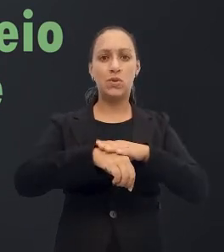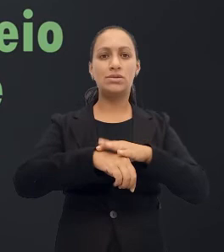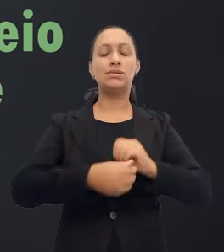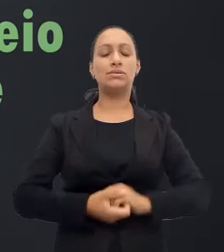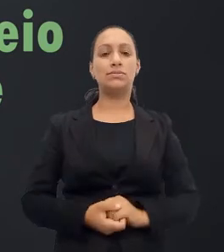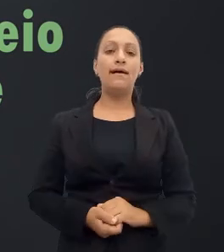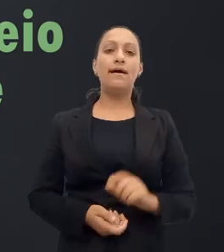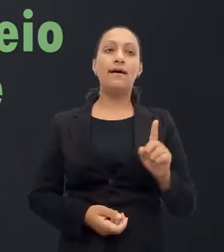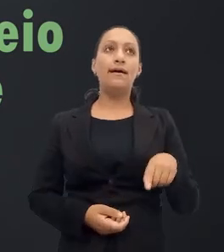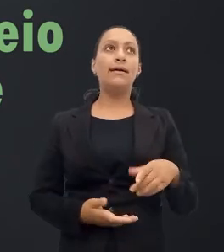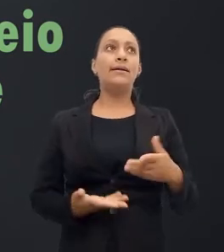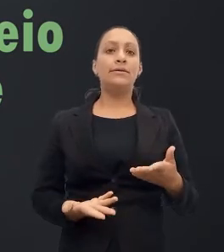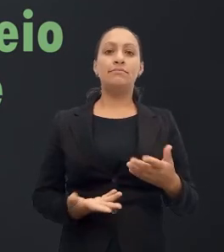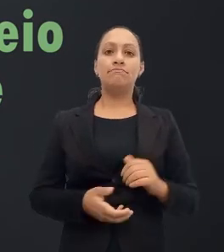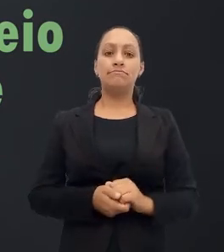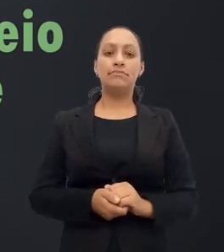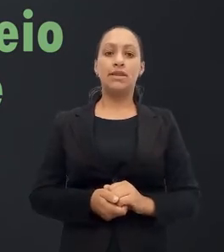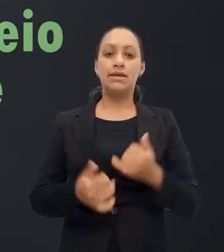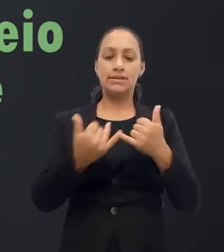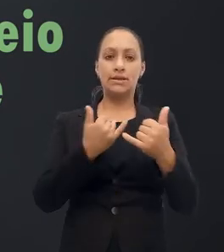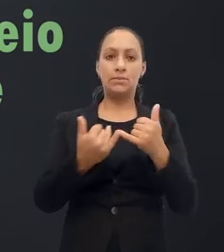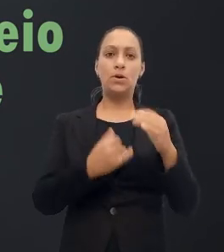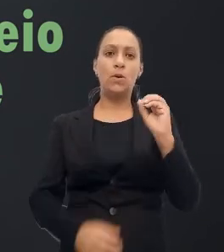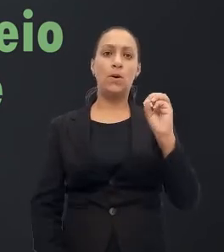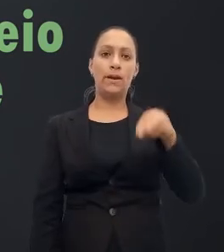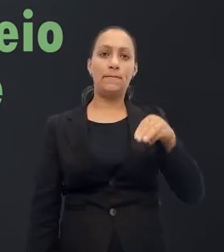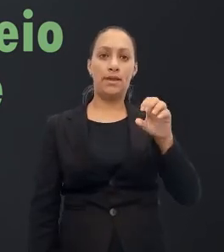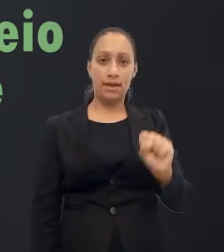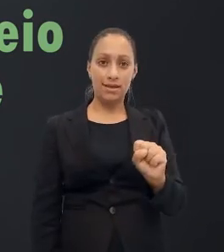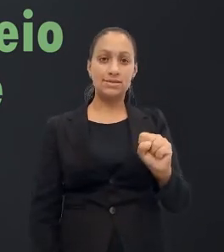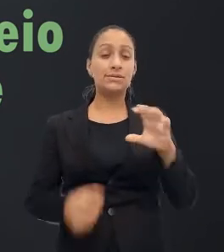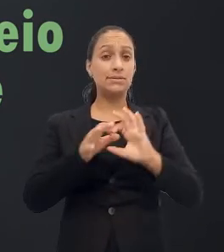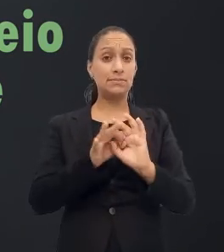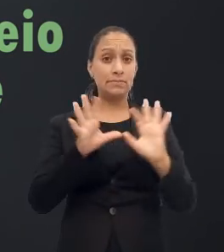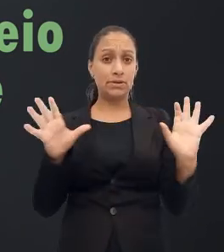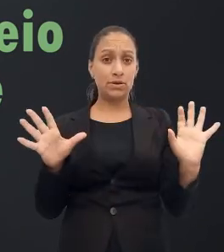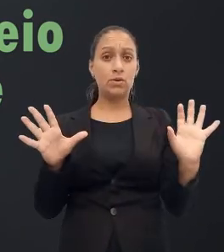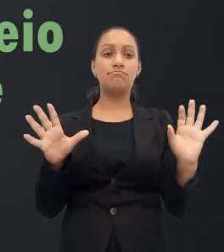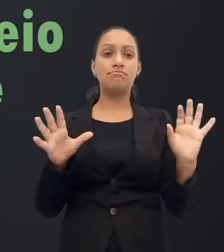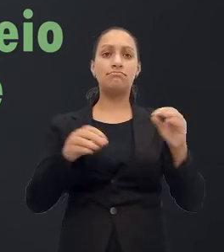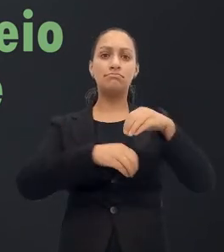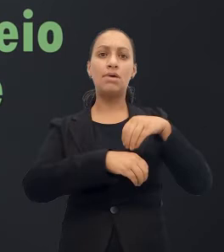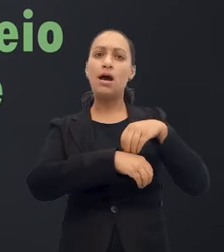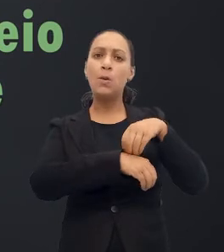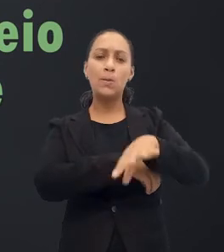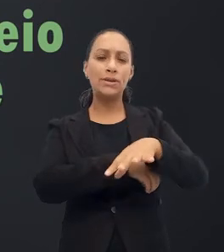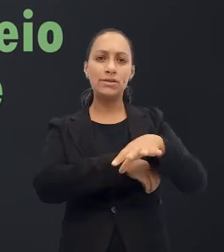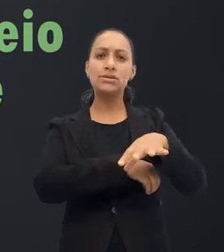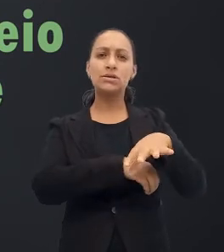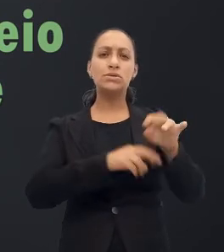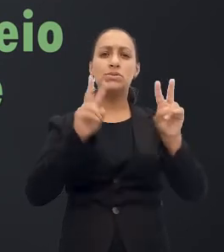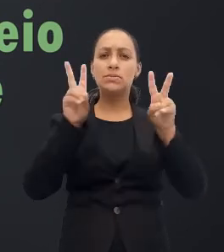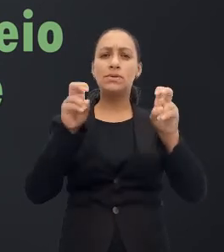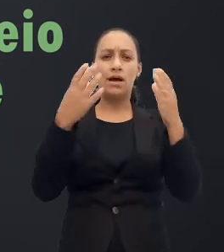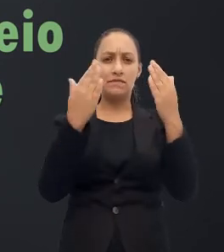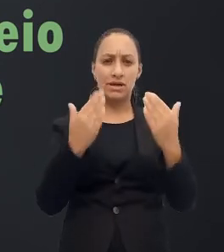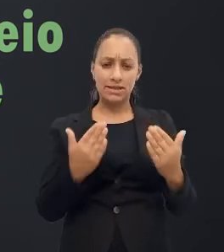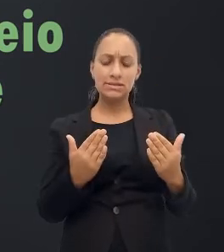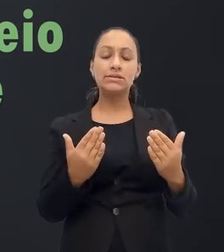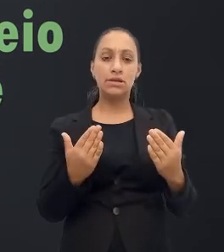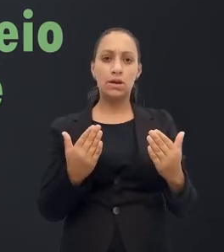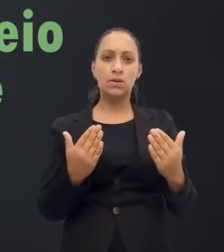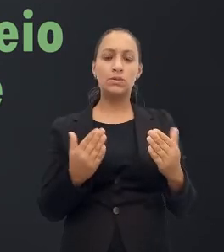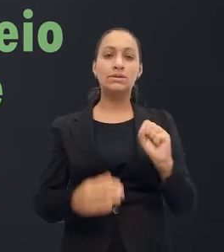temos, quando, por exemplo, a OMS até liberou uma recomendação, né, sobre toda essa avaliação